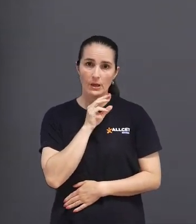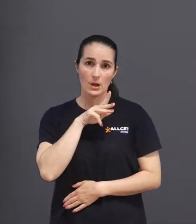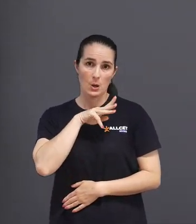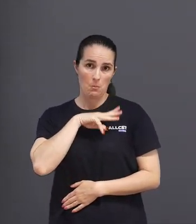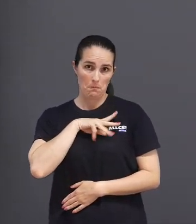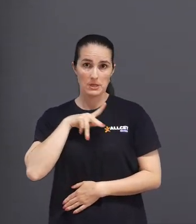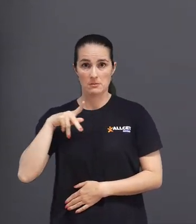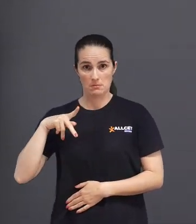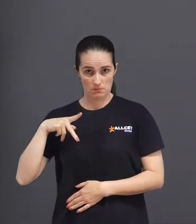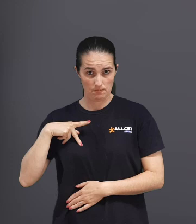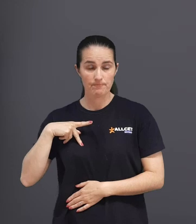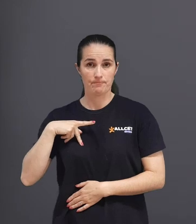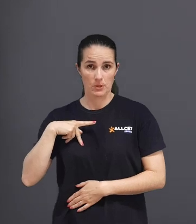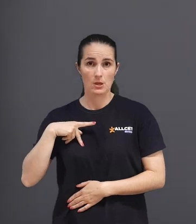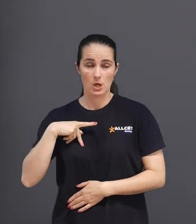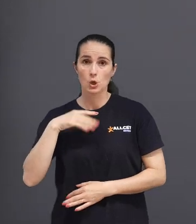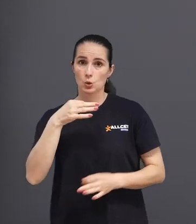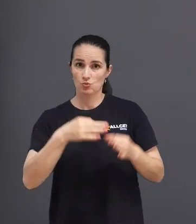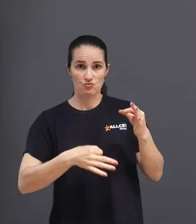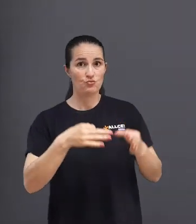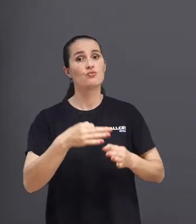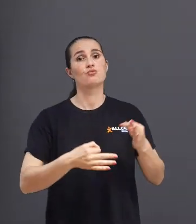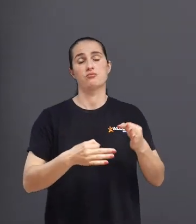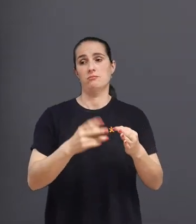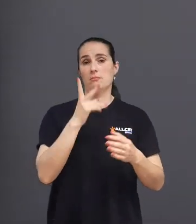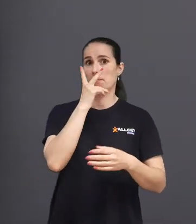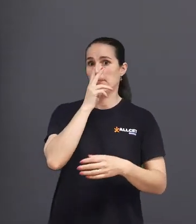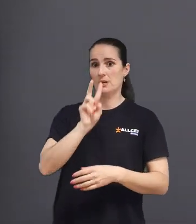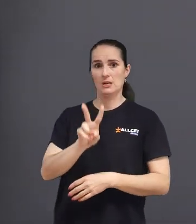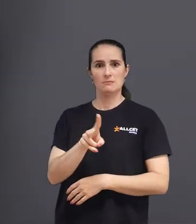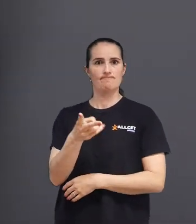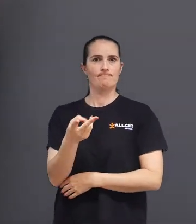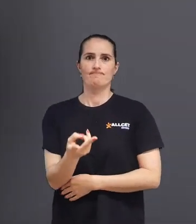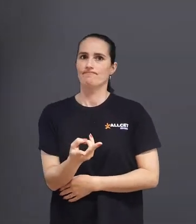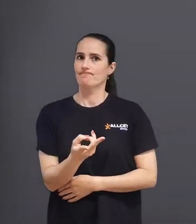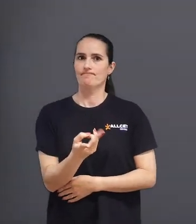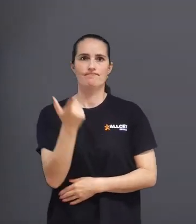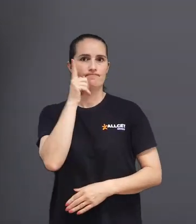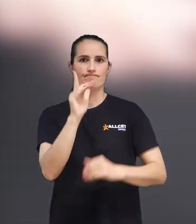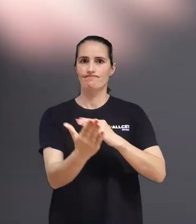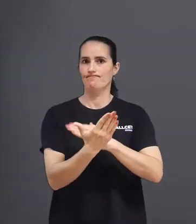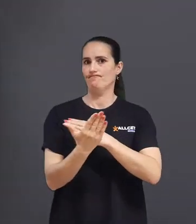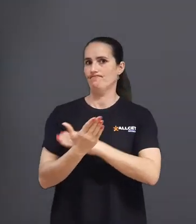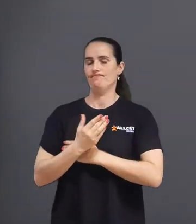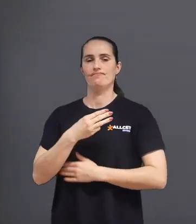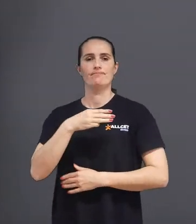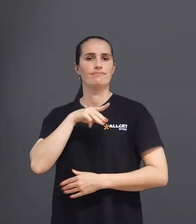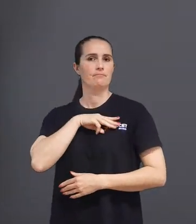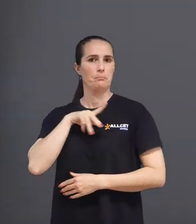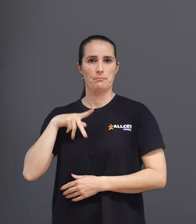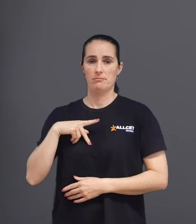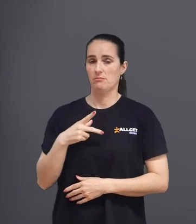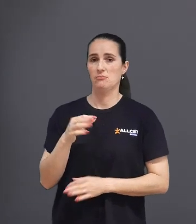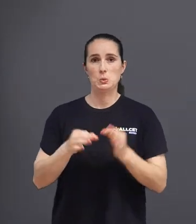da pornografia e das garotas de programa, mas ele queria justamente sair de Belo Horizonte fugido, porque ele